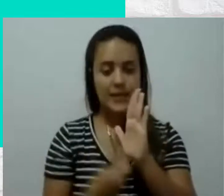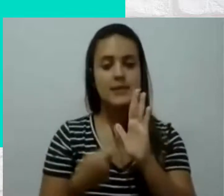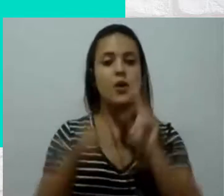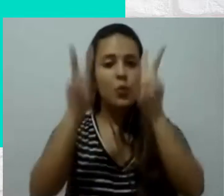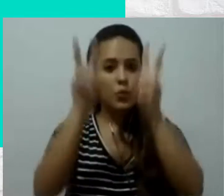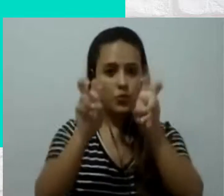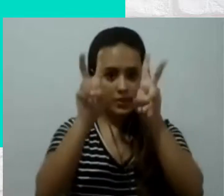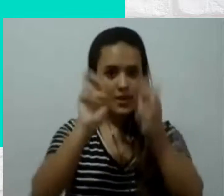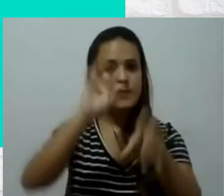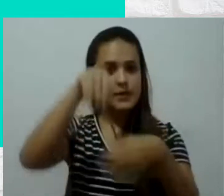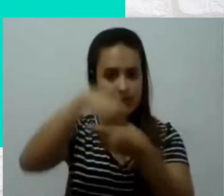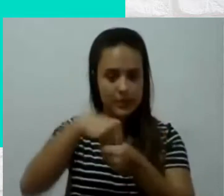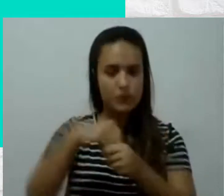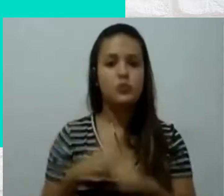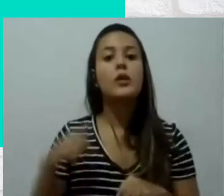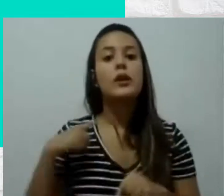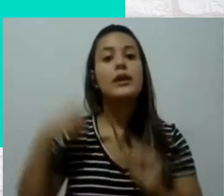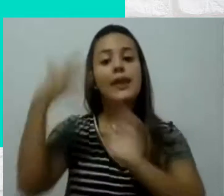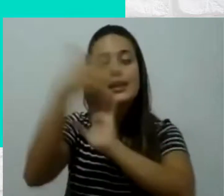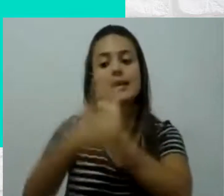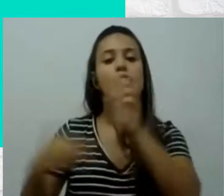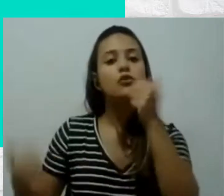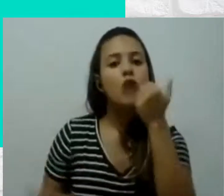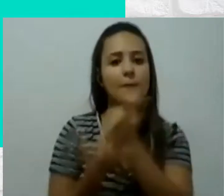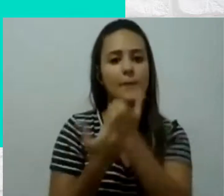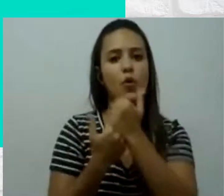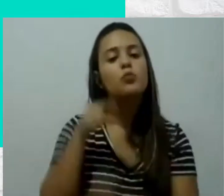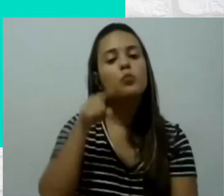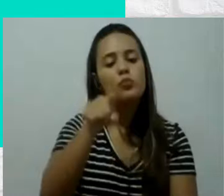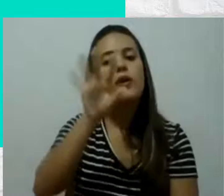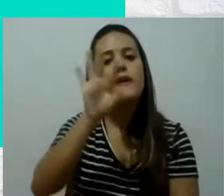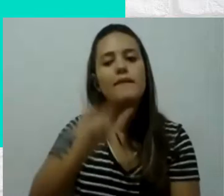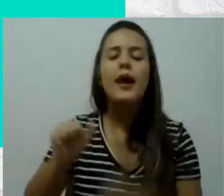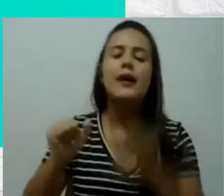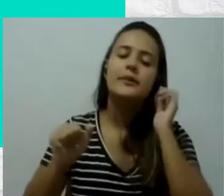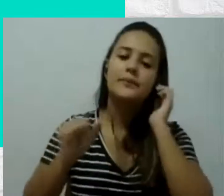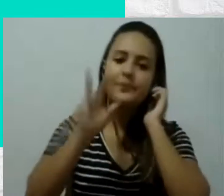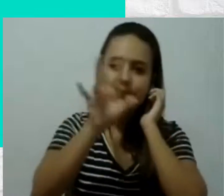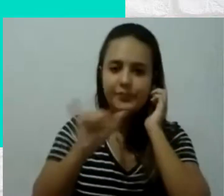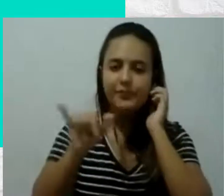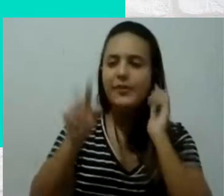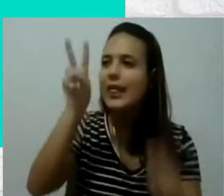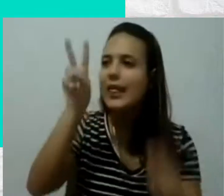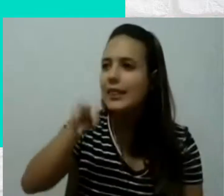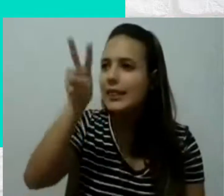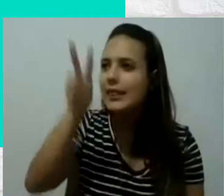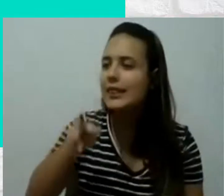de redação, um tema. Junto com esse tema, vão ter textos de apoio que vocês vão